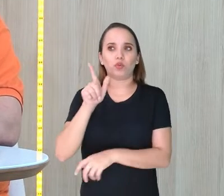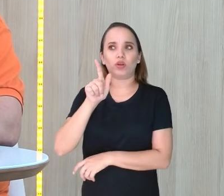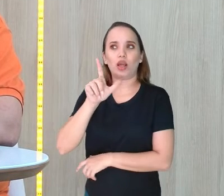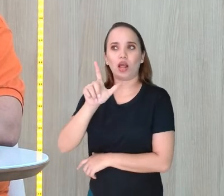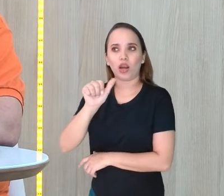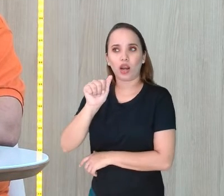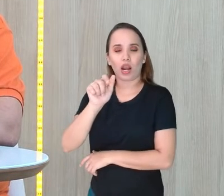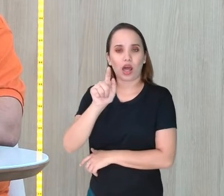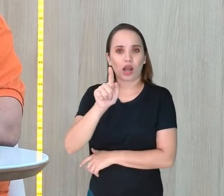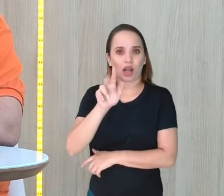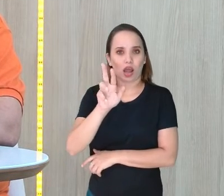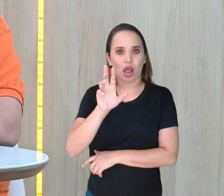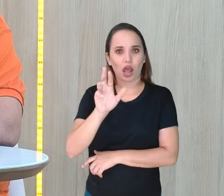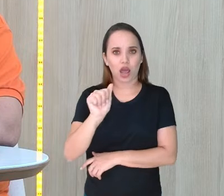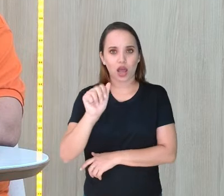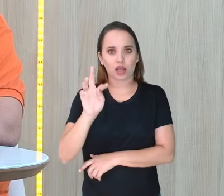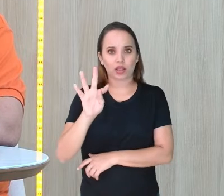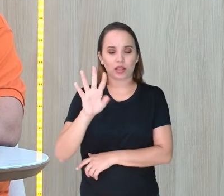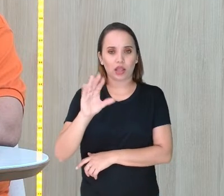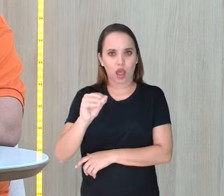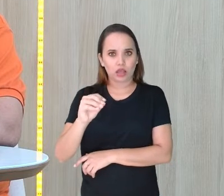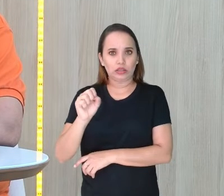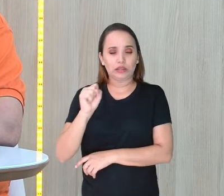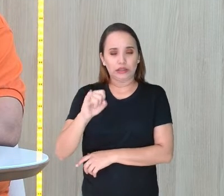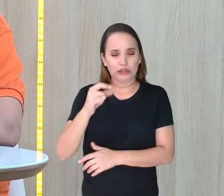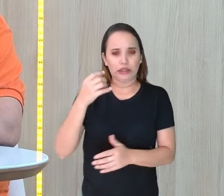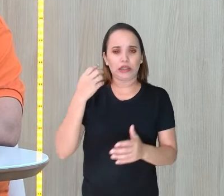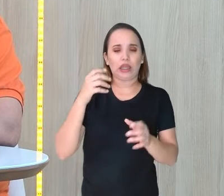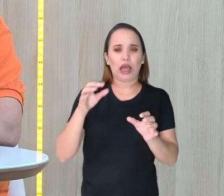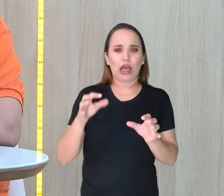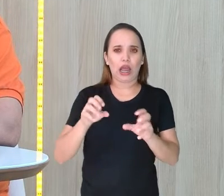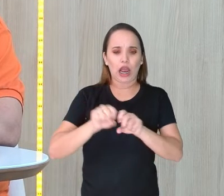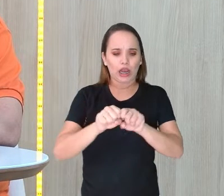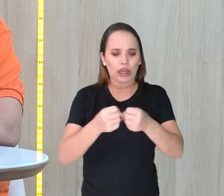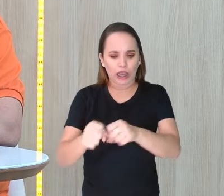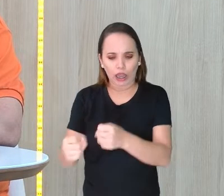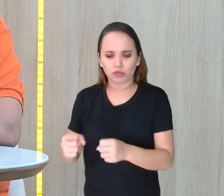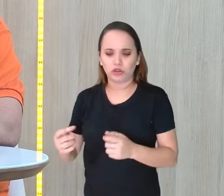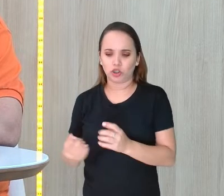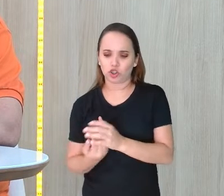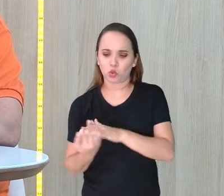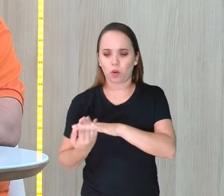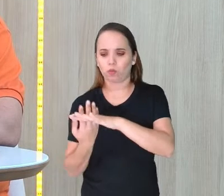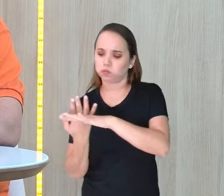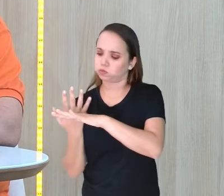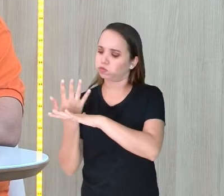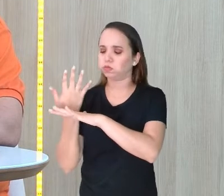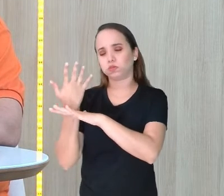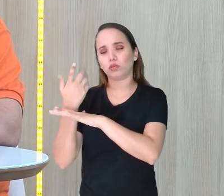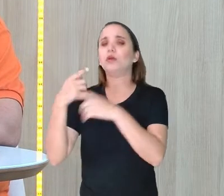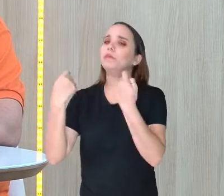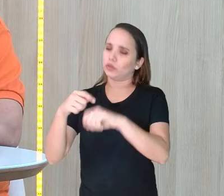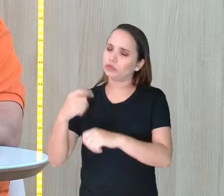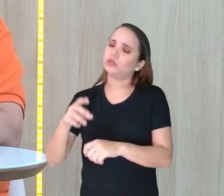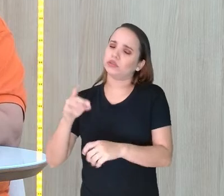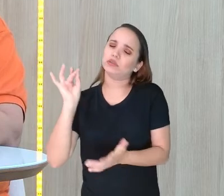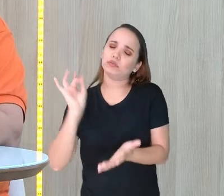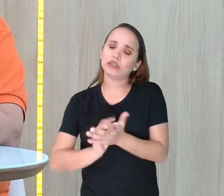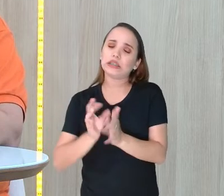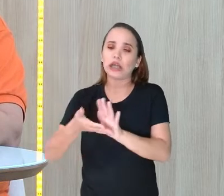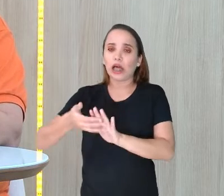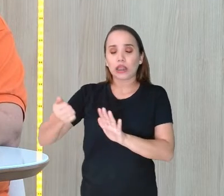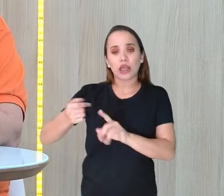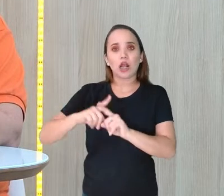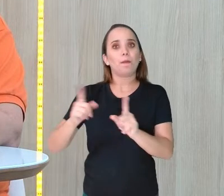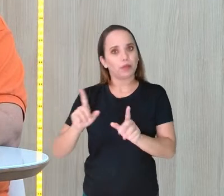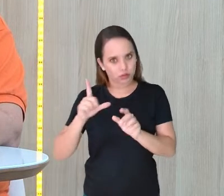está destruindo sua plantinha, aí tem que tirar realmente. Mas não podemos esquecer, né, que ela tem essa fase de